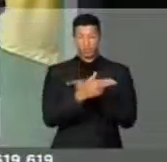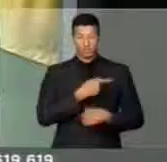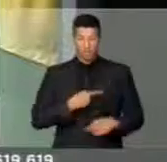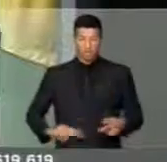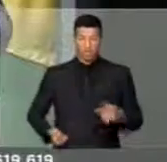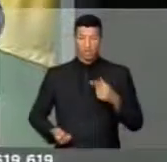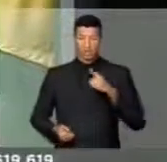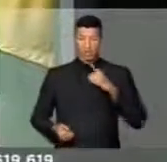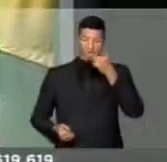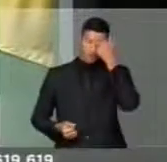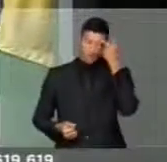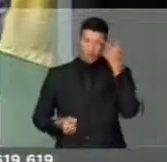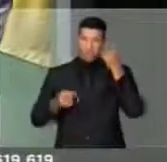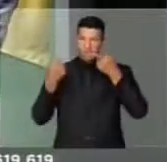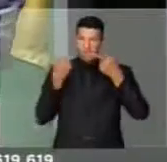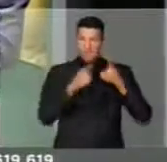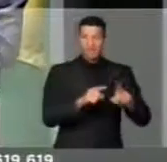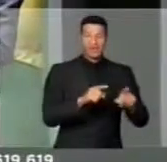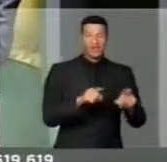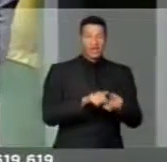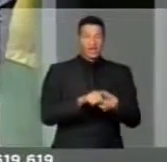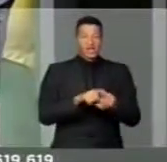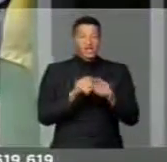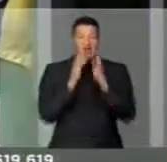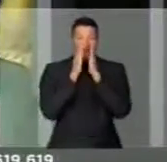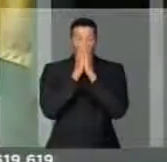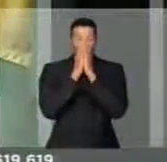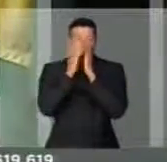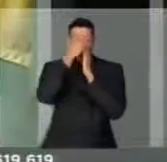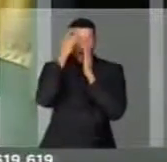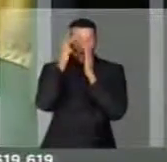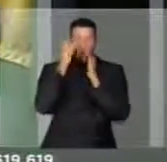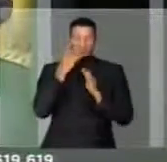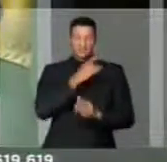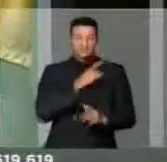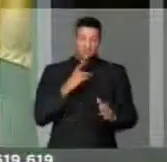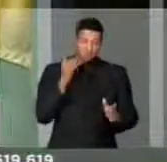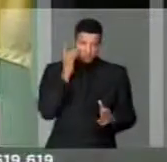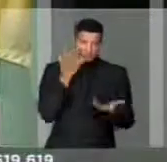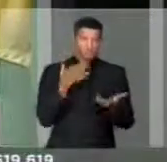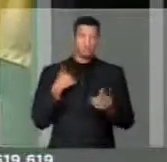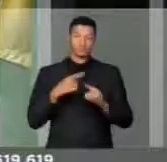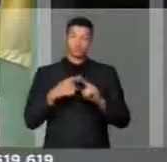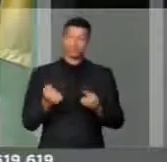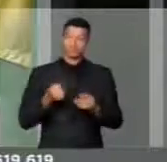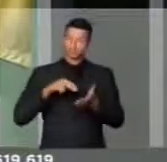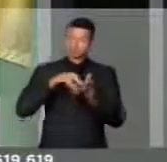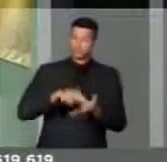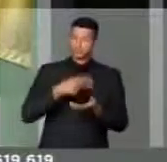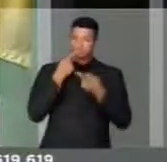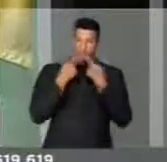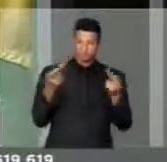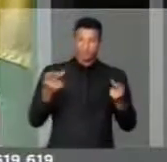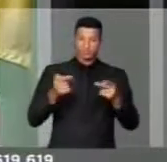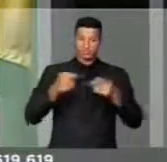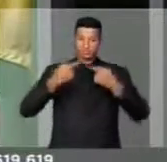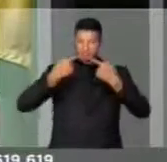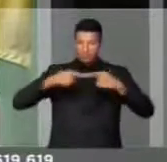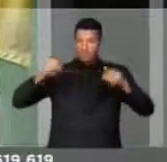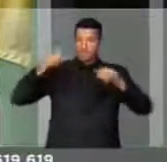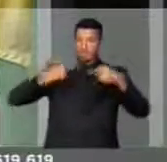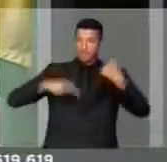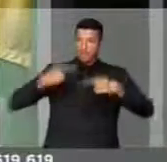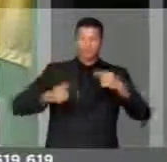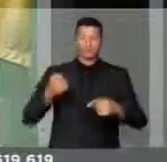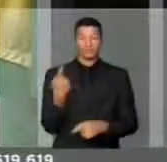Tem pessoas que são favoráveis à presidente Dilma, contra o impeachment, coloca suas posições, abre as suas